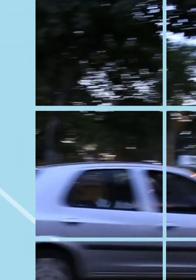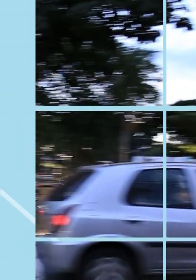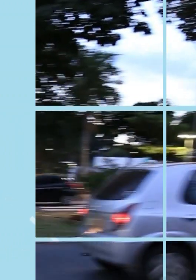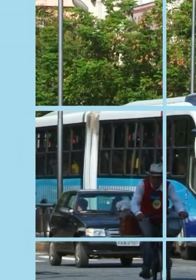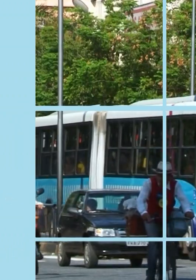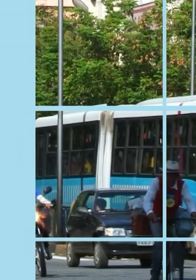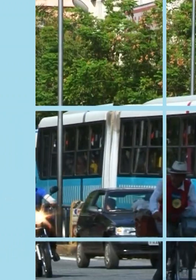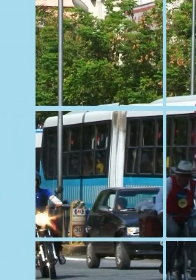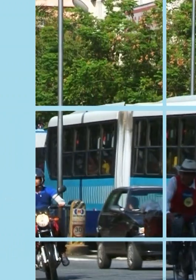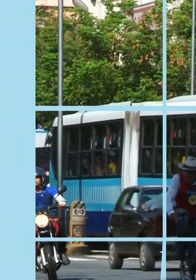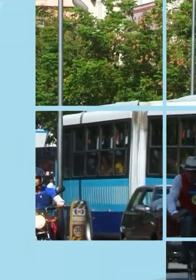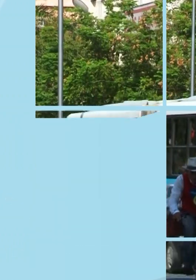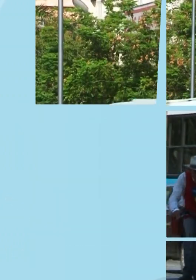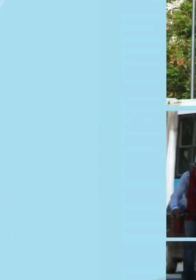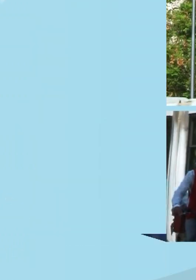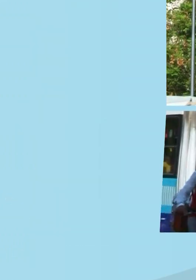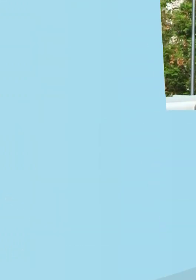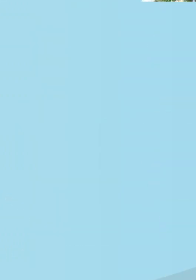Transcrição e